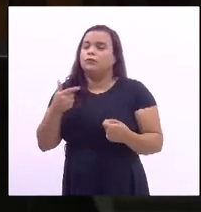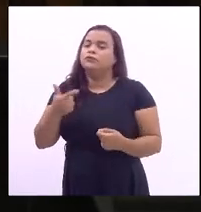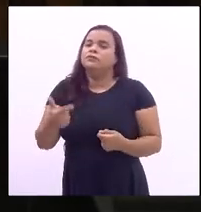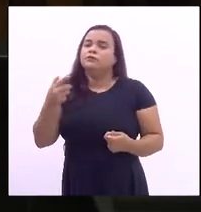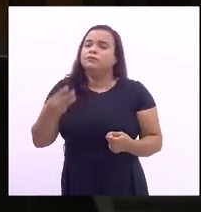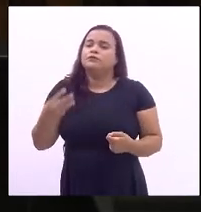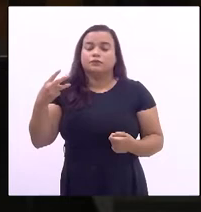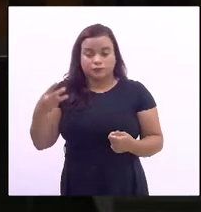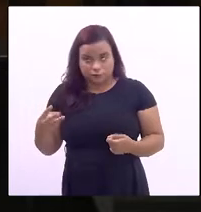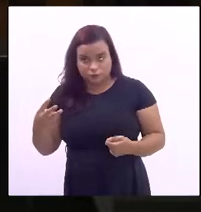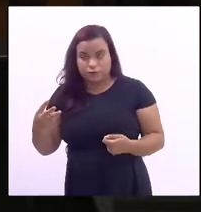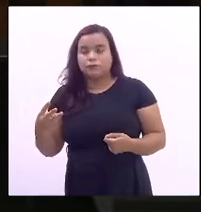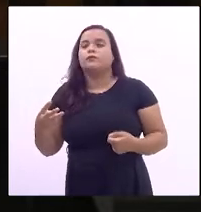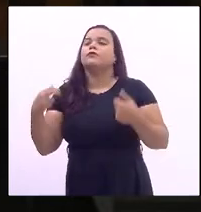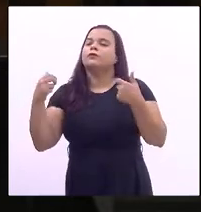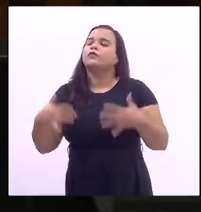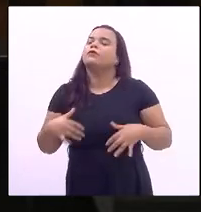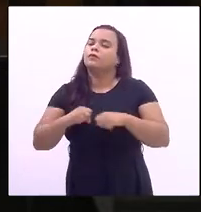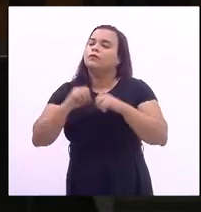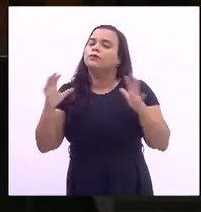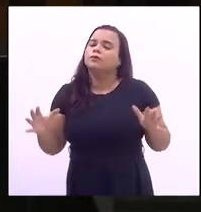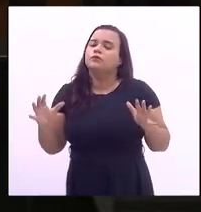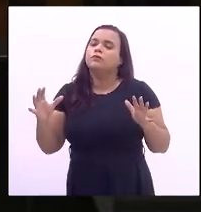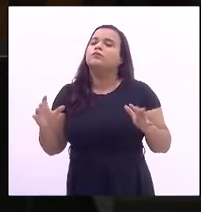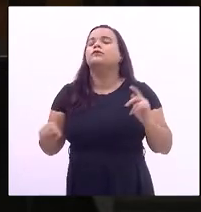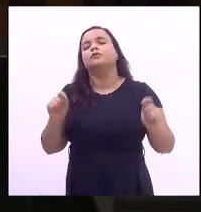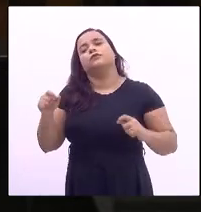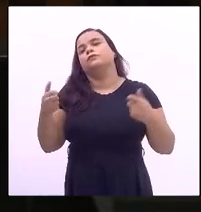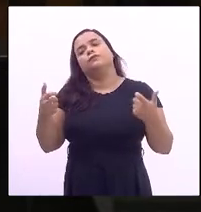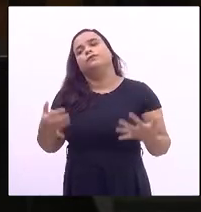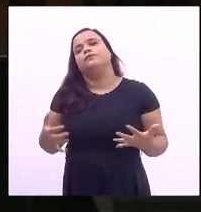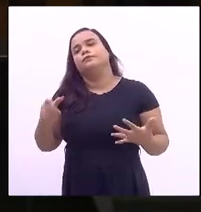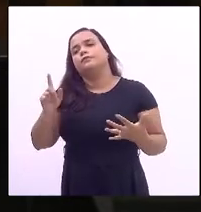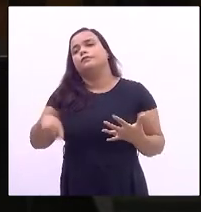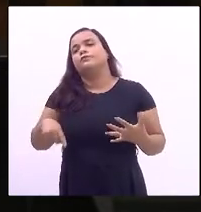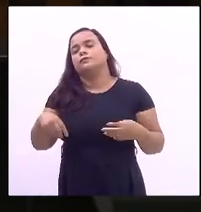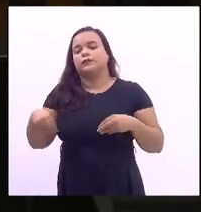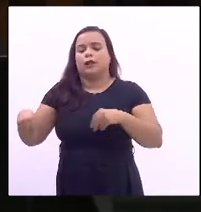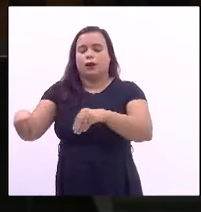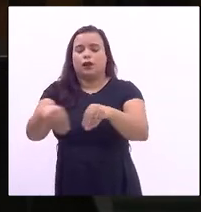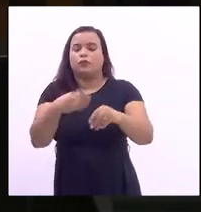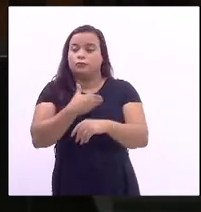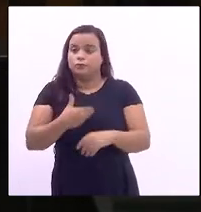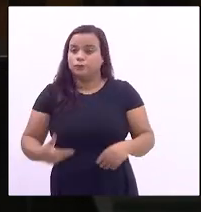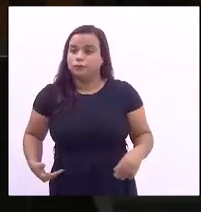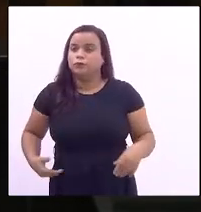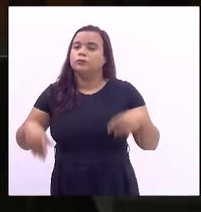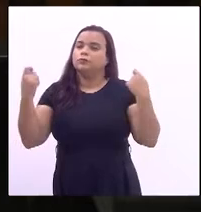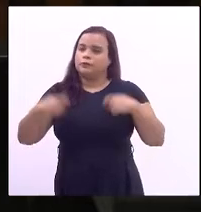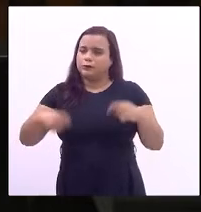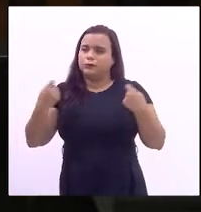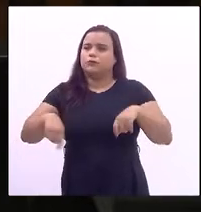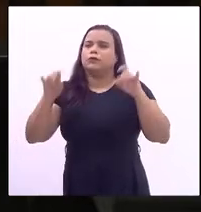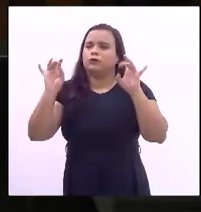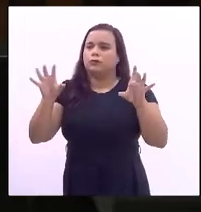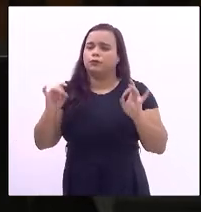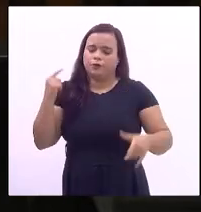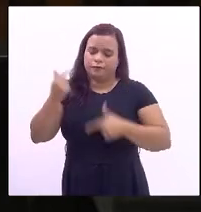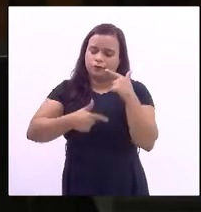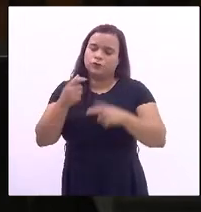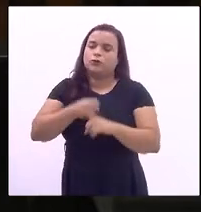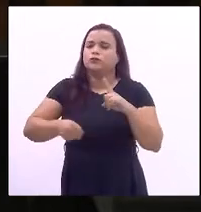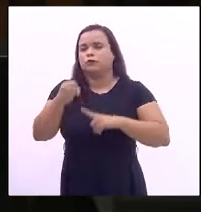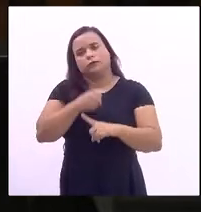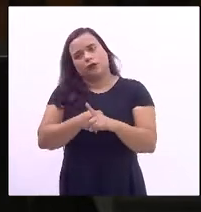233 é muito clara quando ela fala que as terras públicas tem que cumprir uma função social